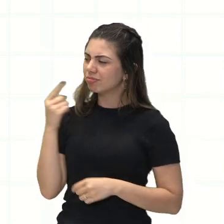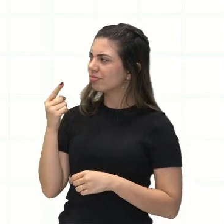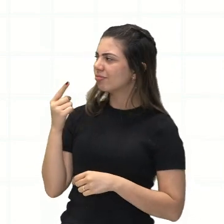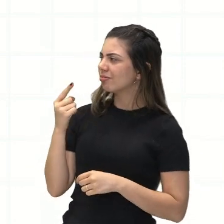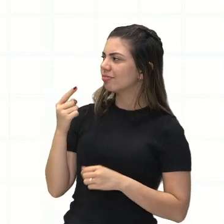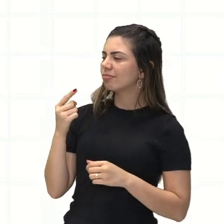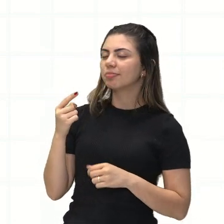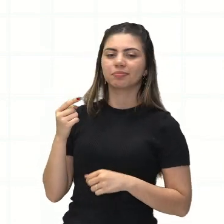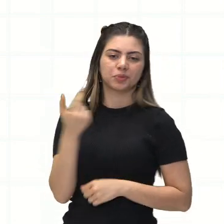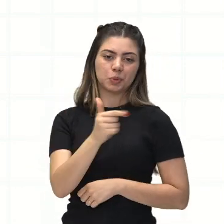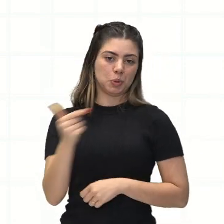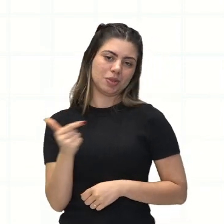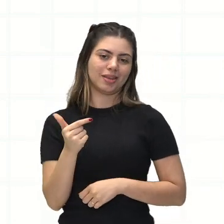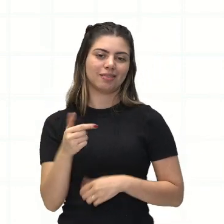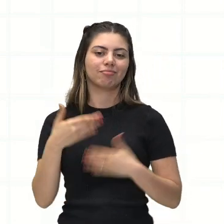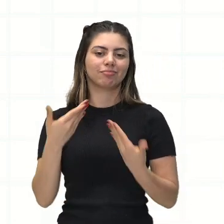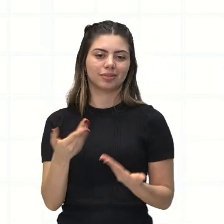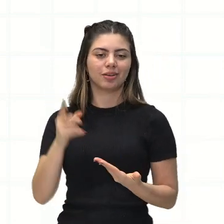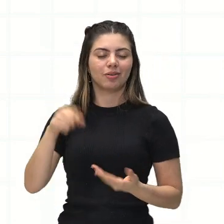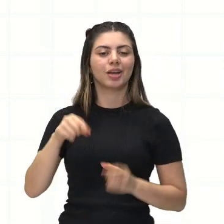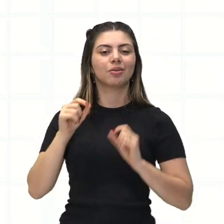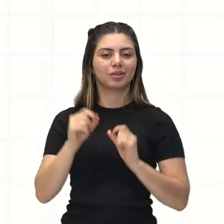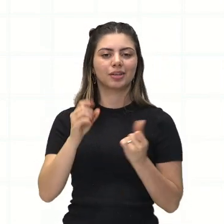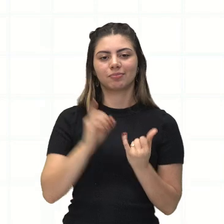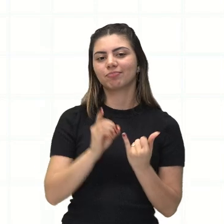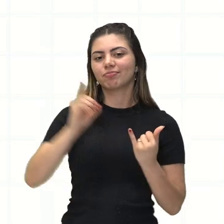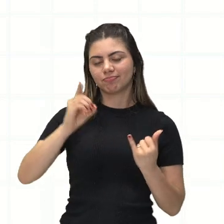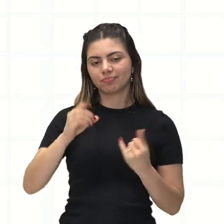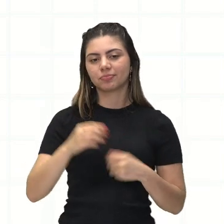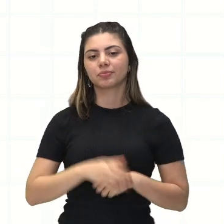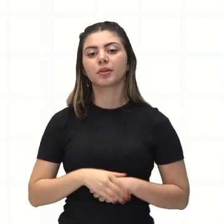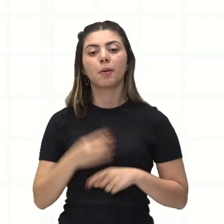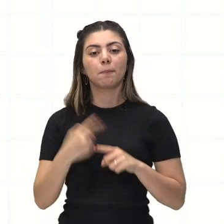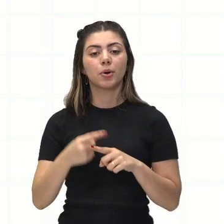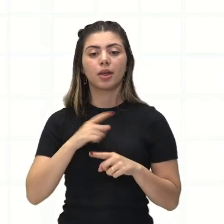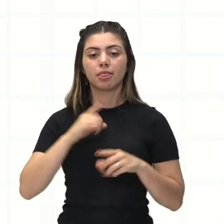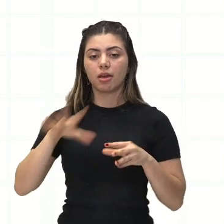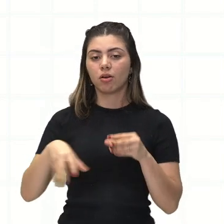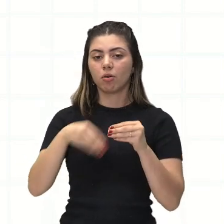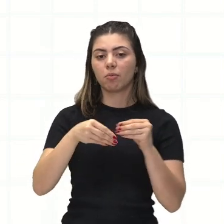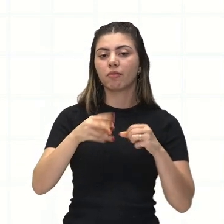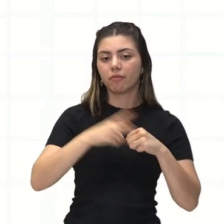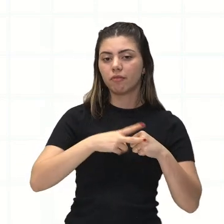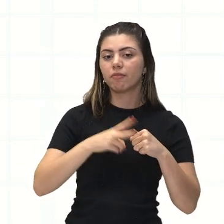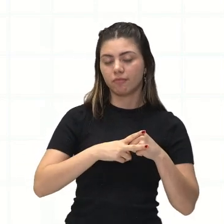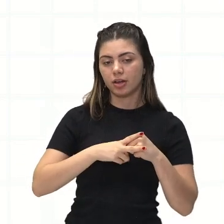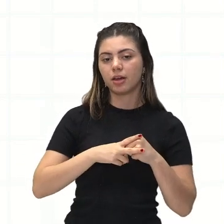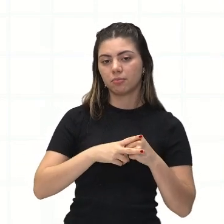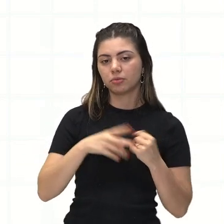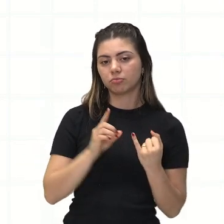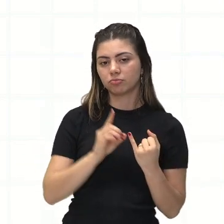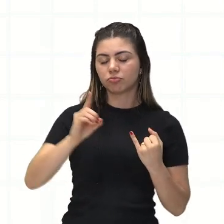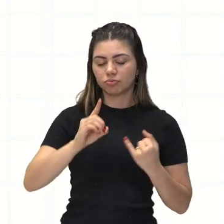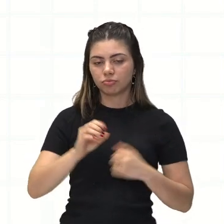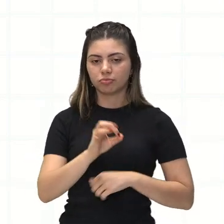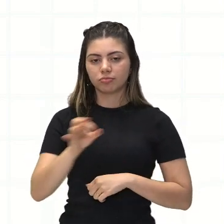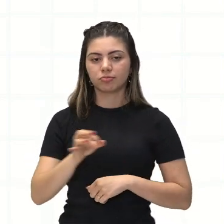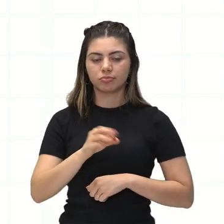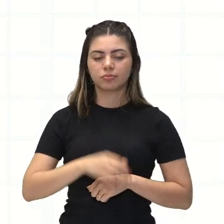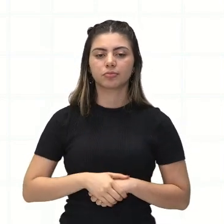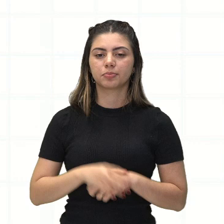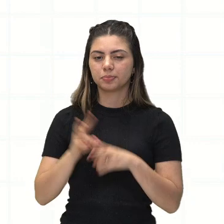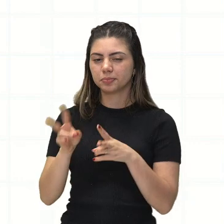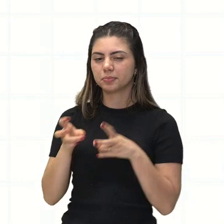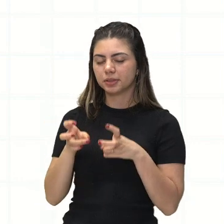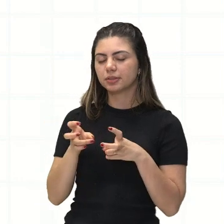Não, não tem. Então eu tenho um objeto direto, porque ele complementa o sentido do verbo, indicando o alvo da ação